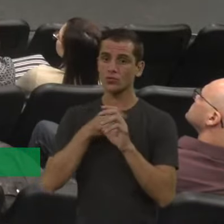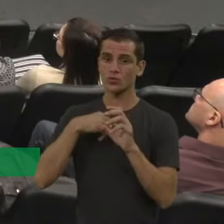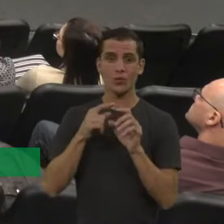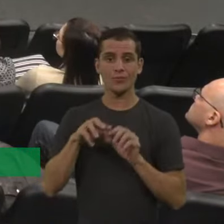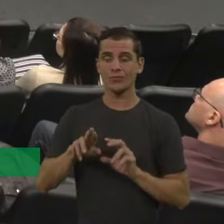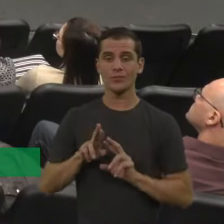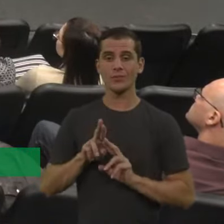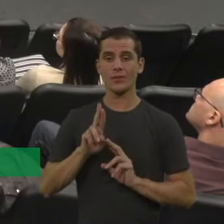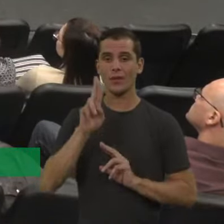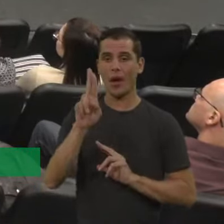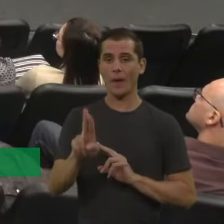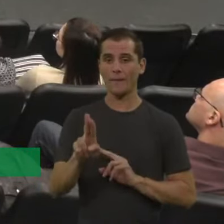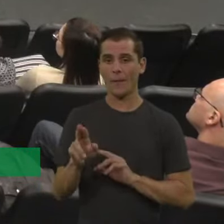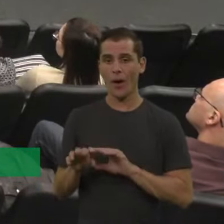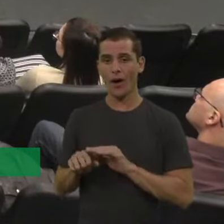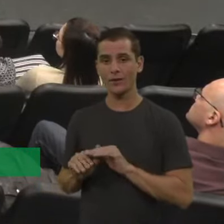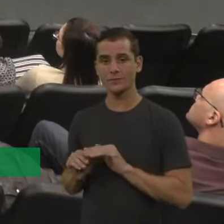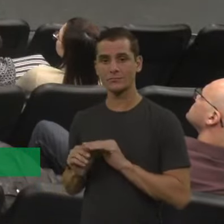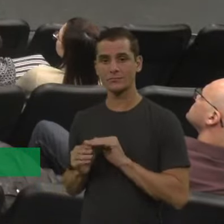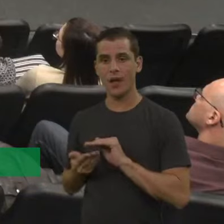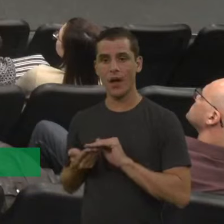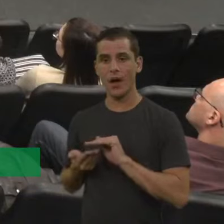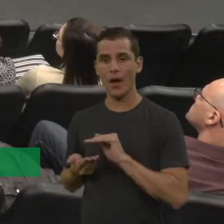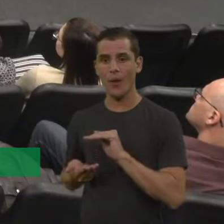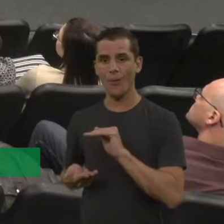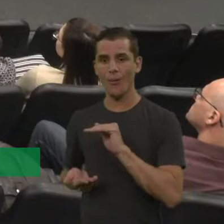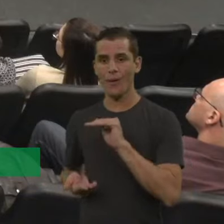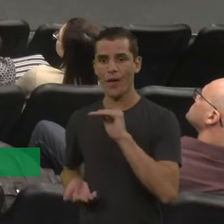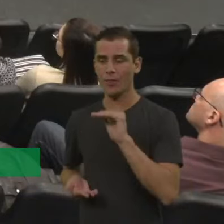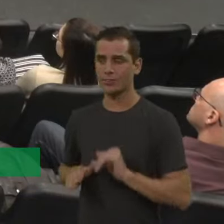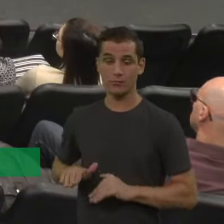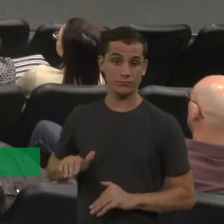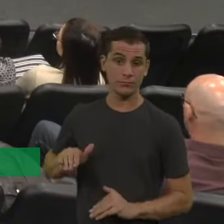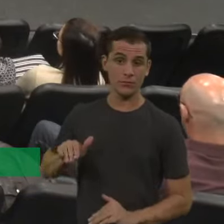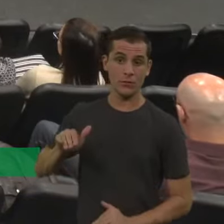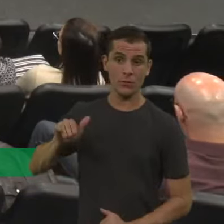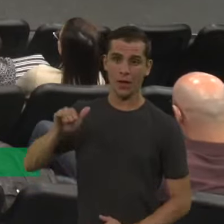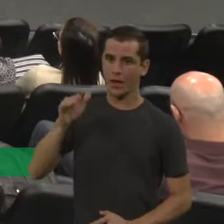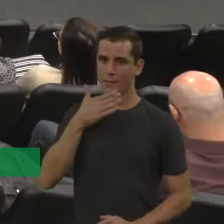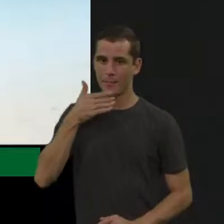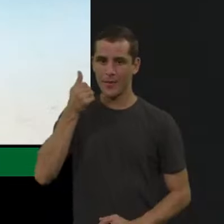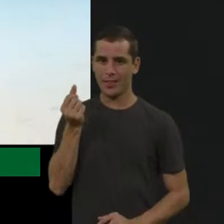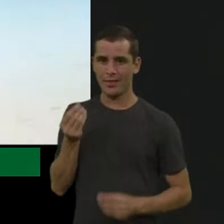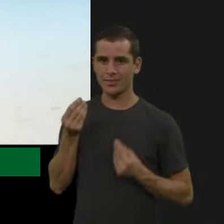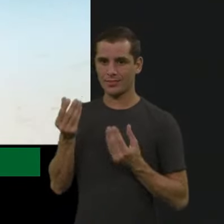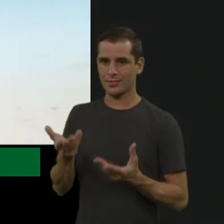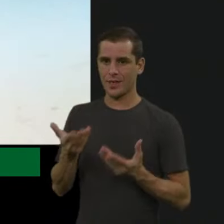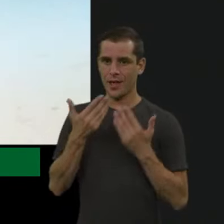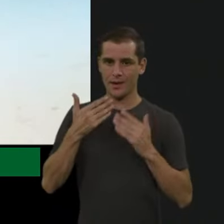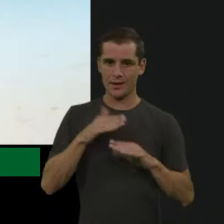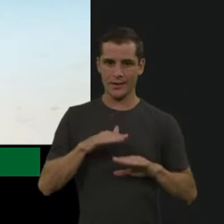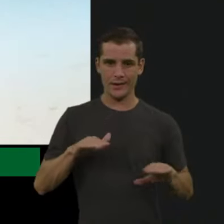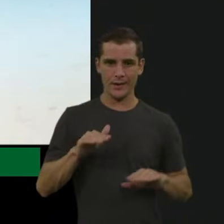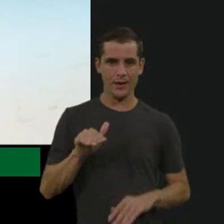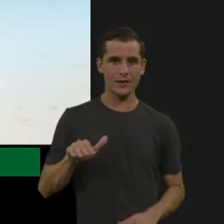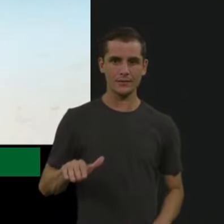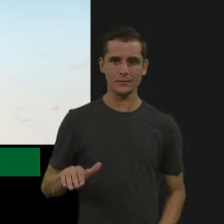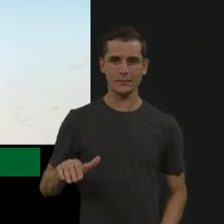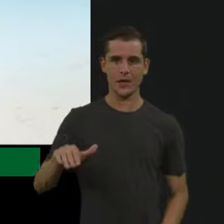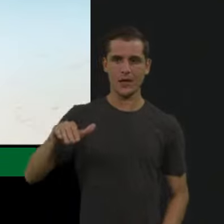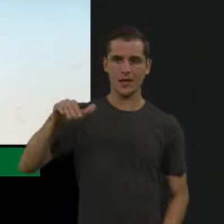ter uma ação mais efetiva e eu melhorar ainda mais o crescimento dessas crianças. Além disso, todas essas